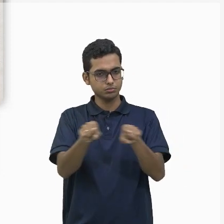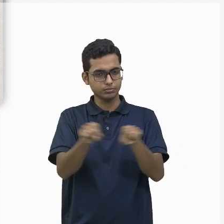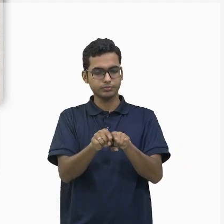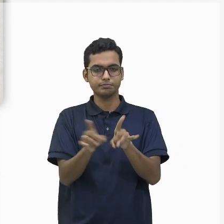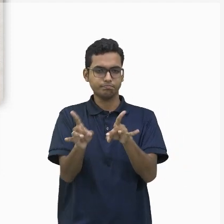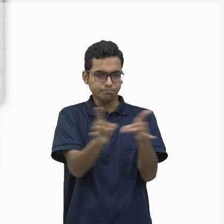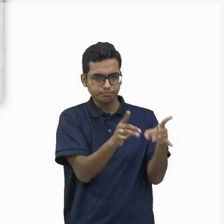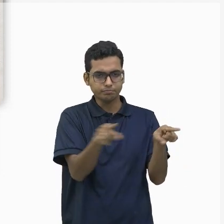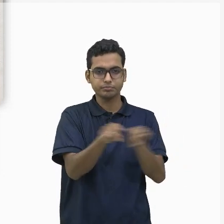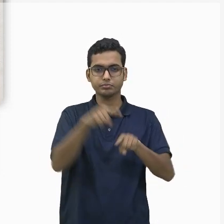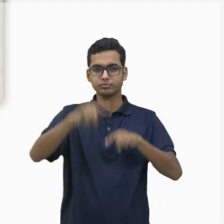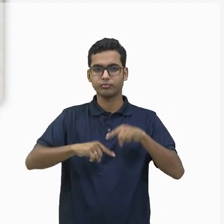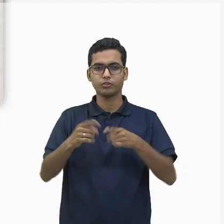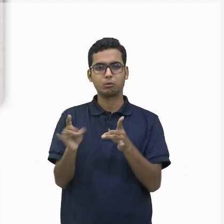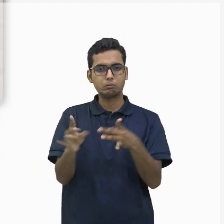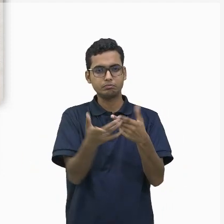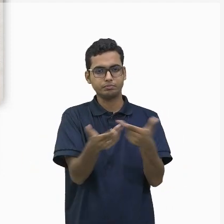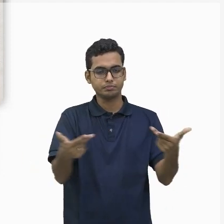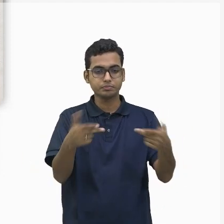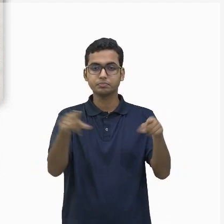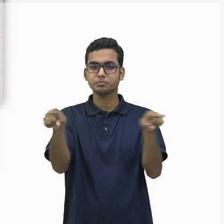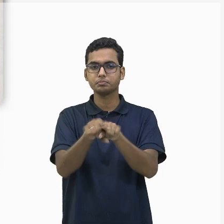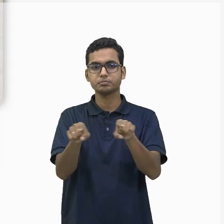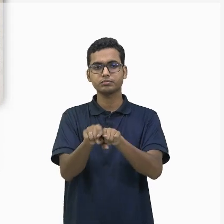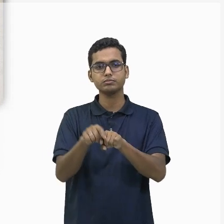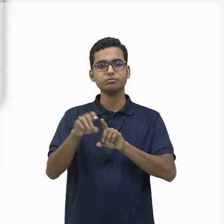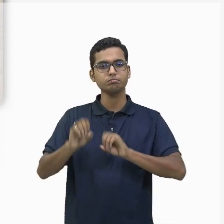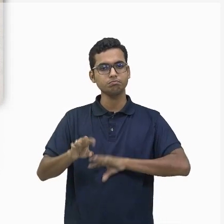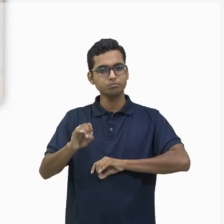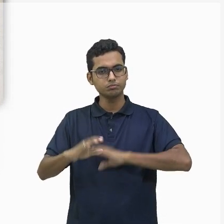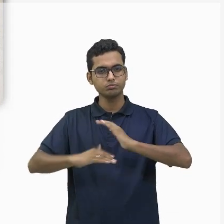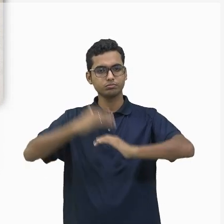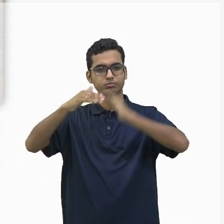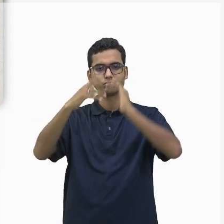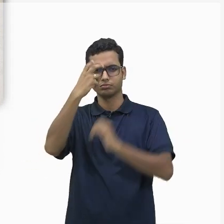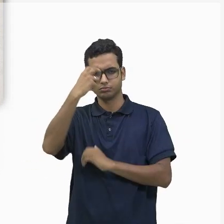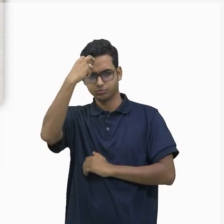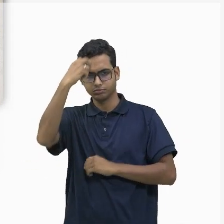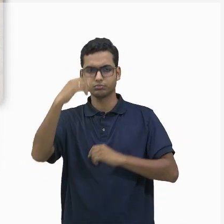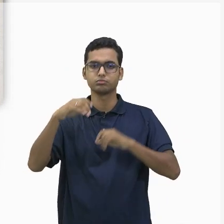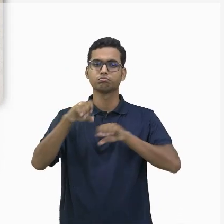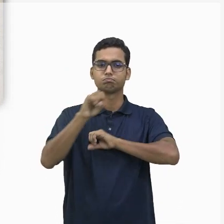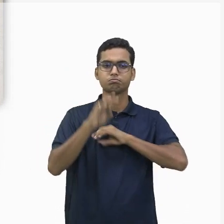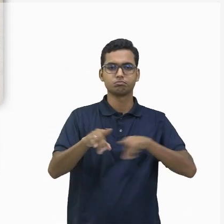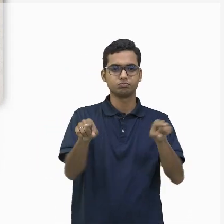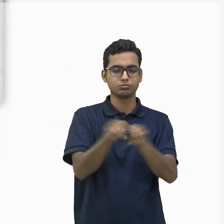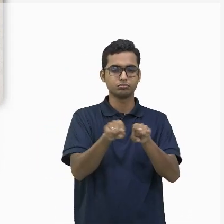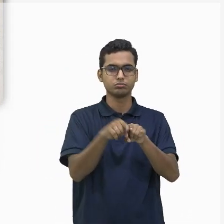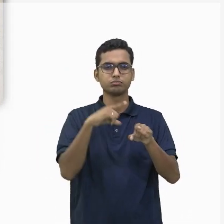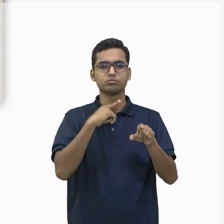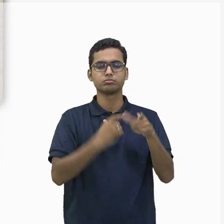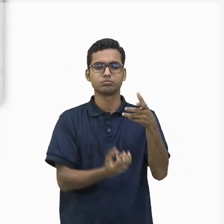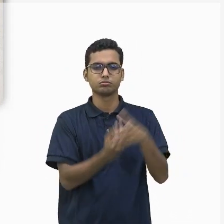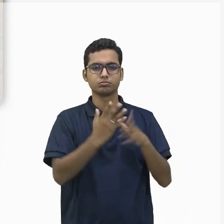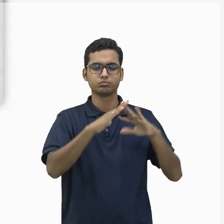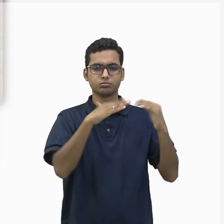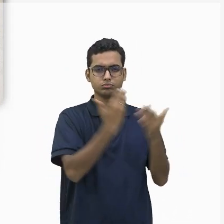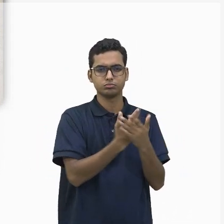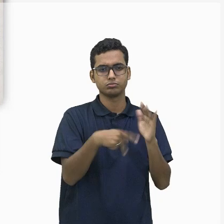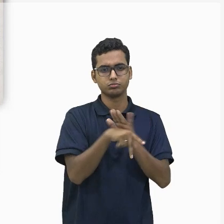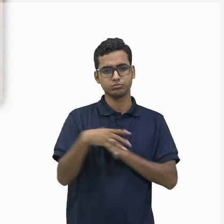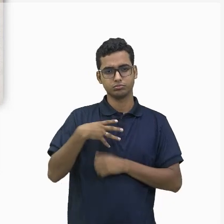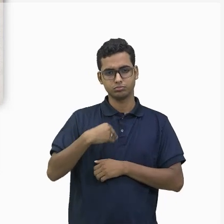e o desenvolvimento de atividades educacionais e culturais, como o estabelecimento de escola para filhos